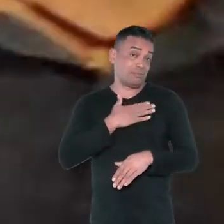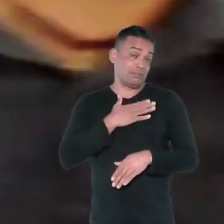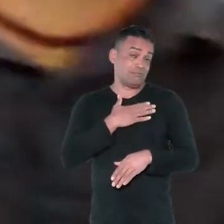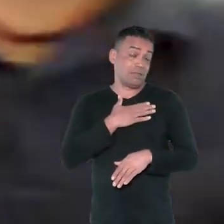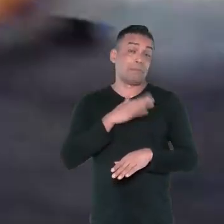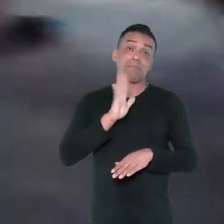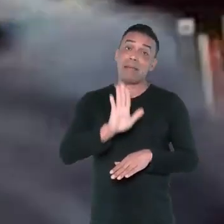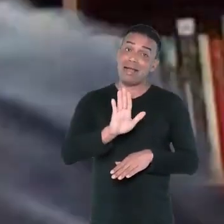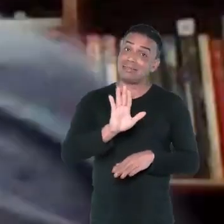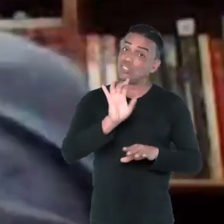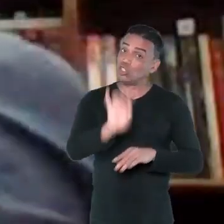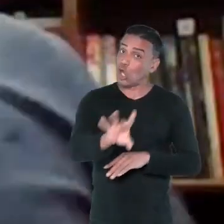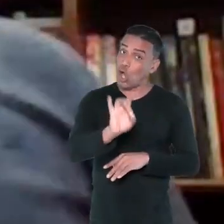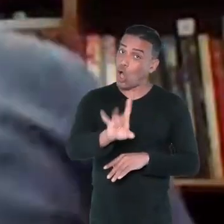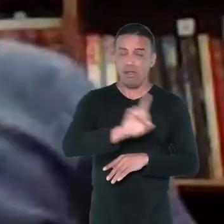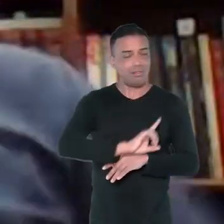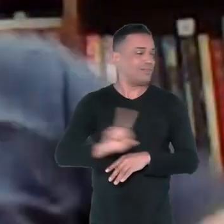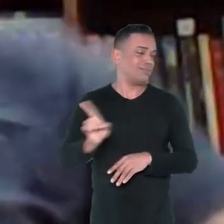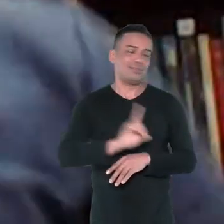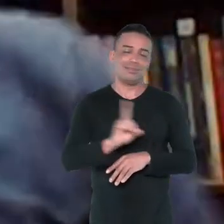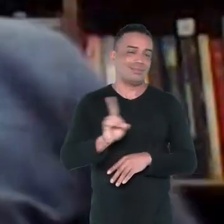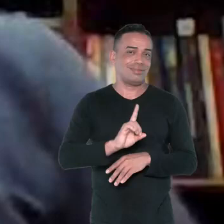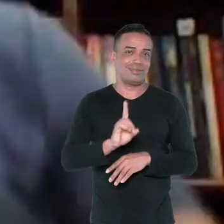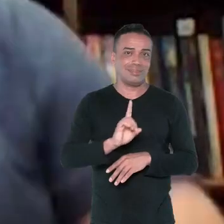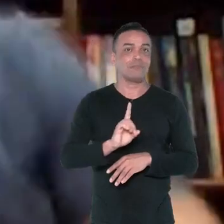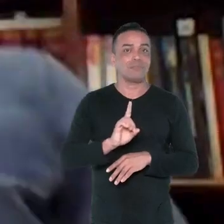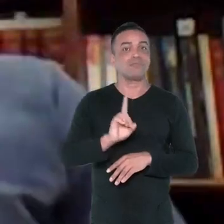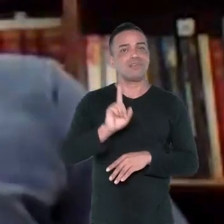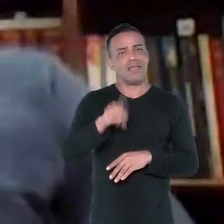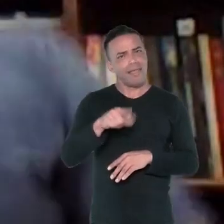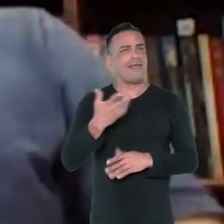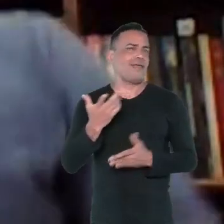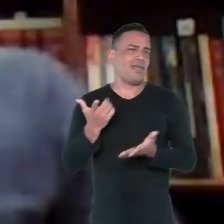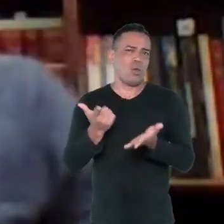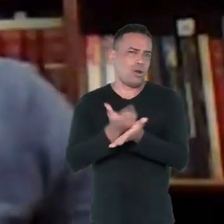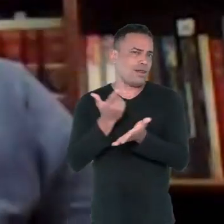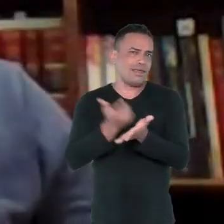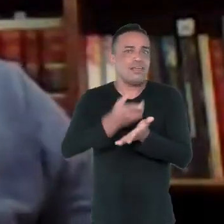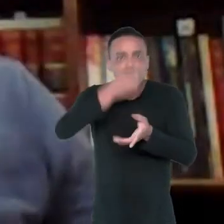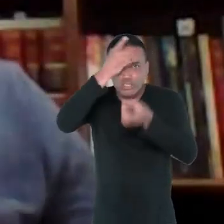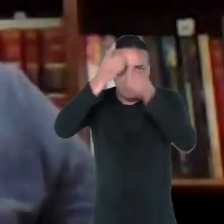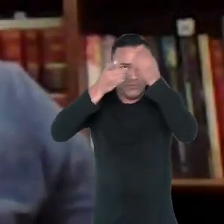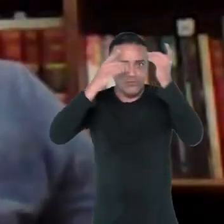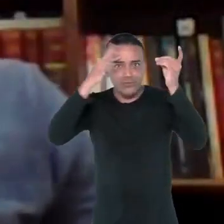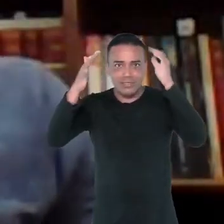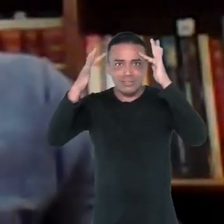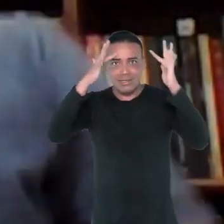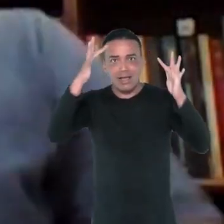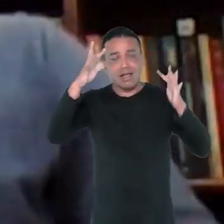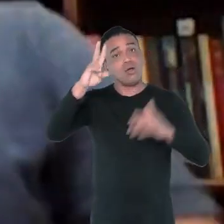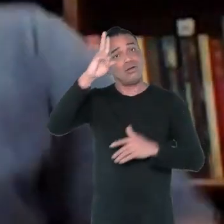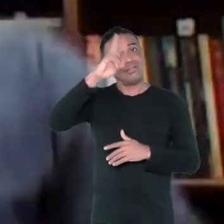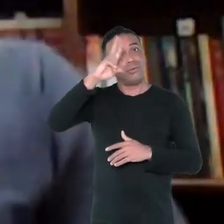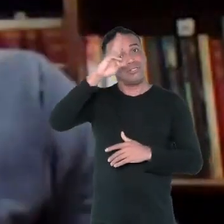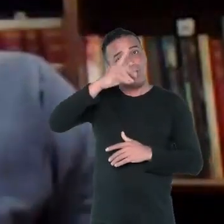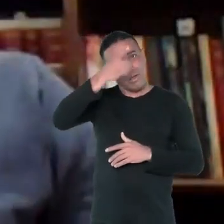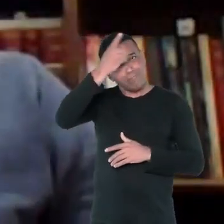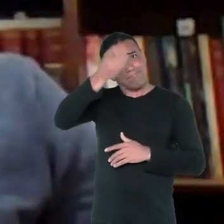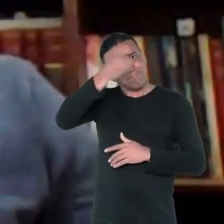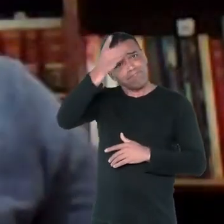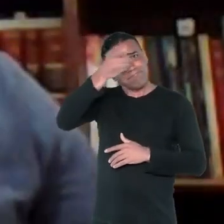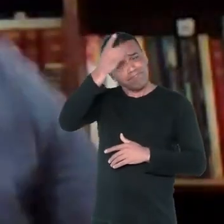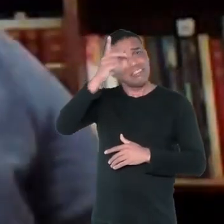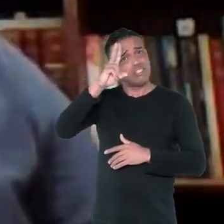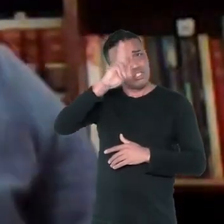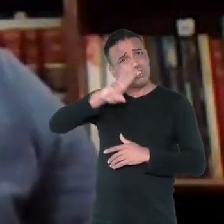não só. É óbvio que por ser uma obra de ficção, aquilo é uma história inventada, é